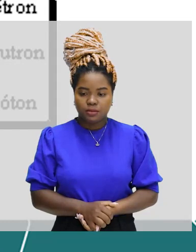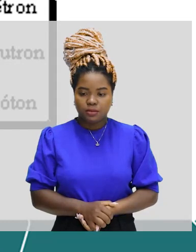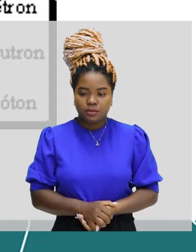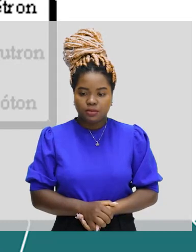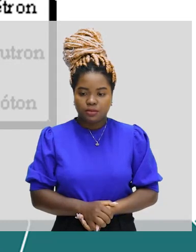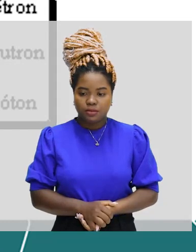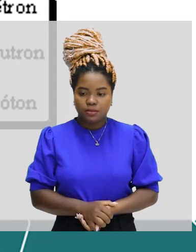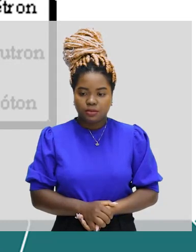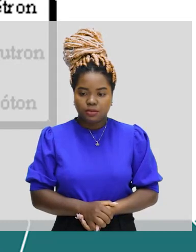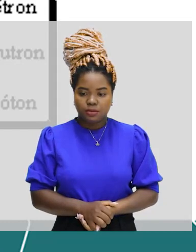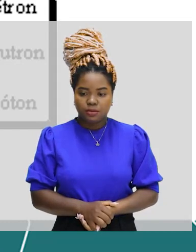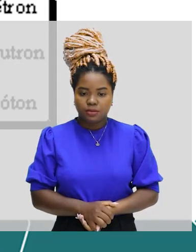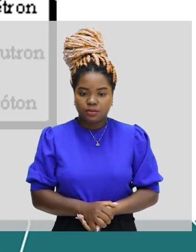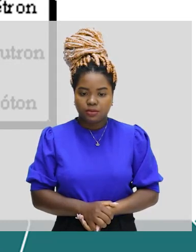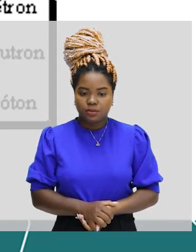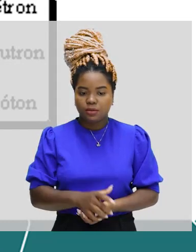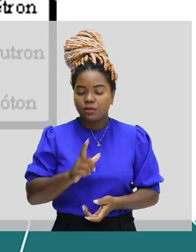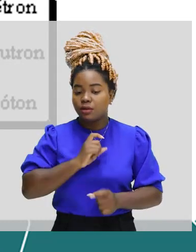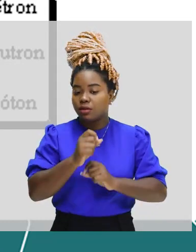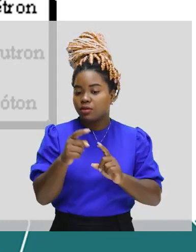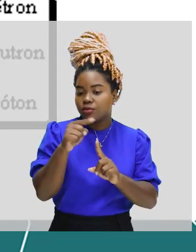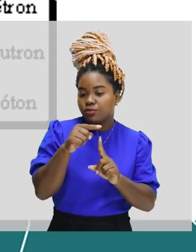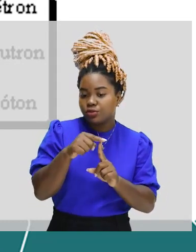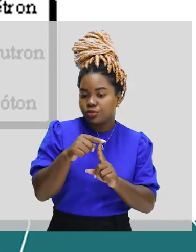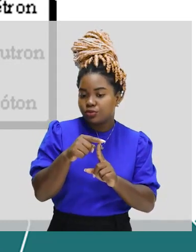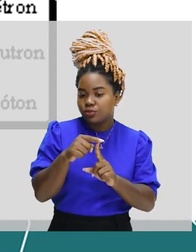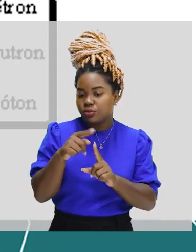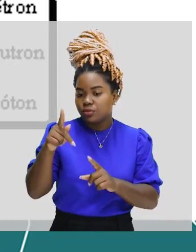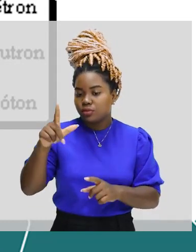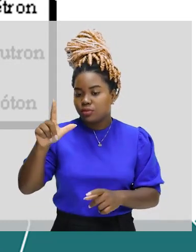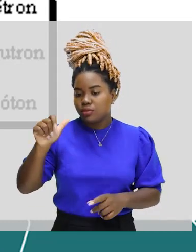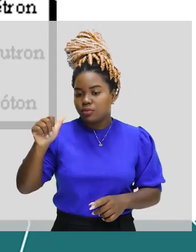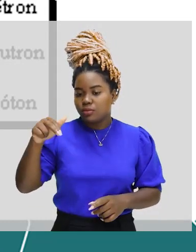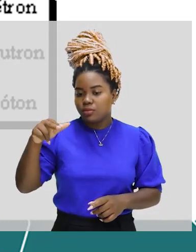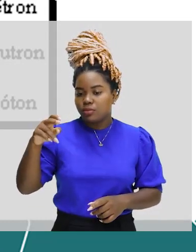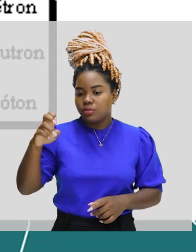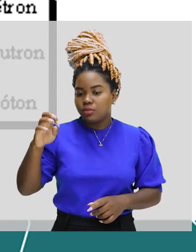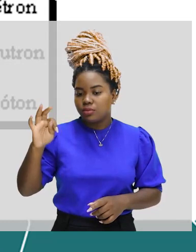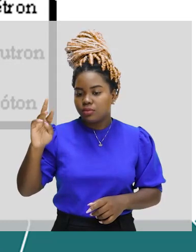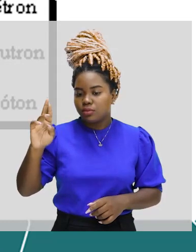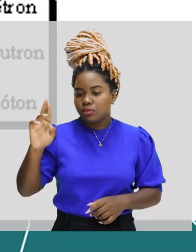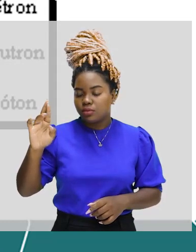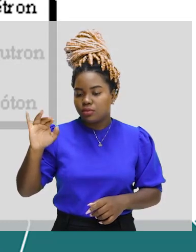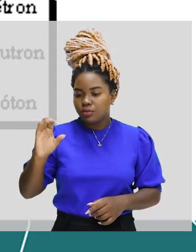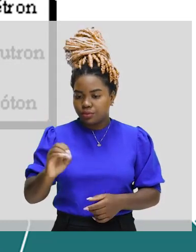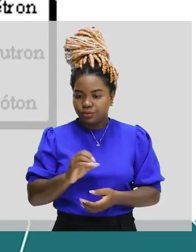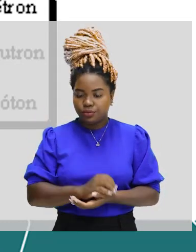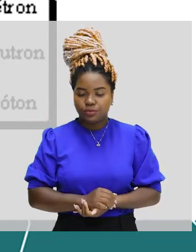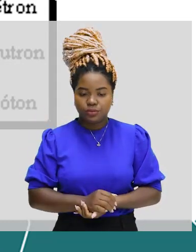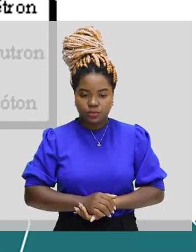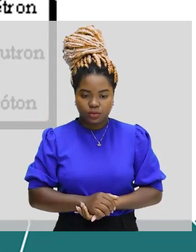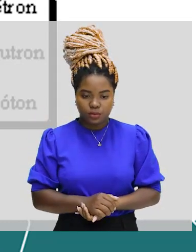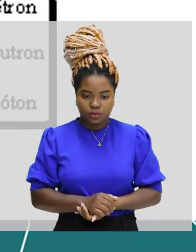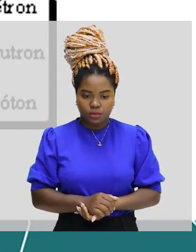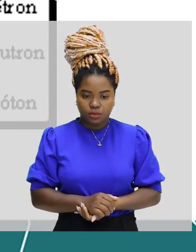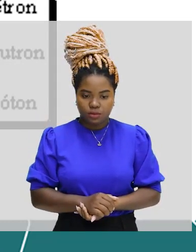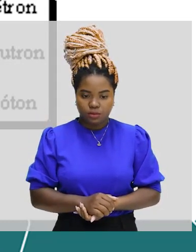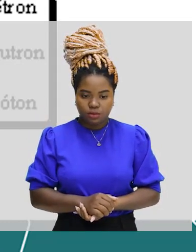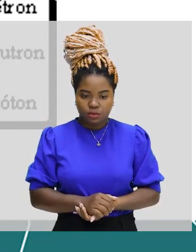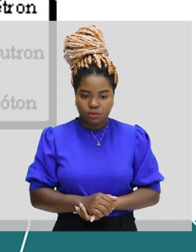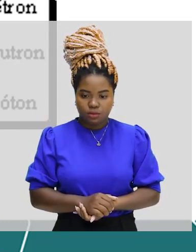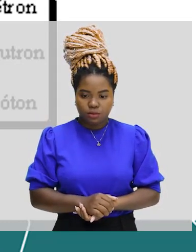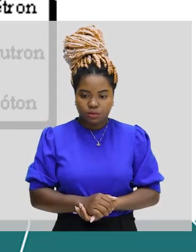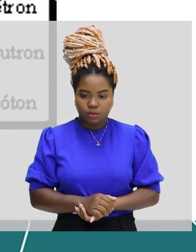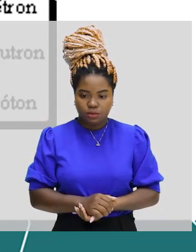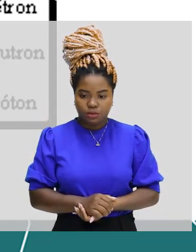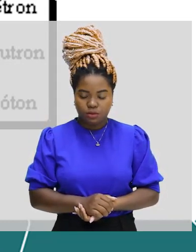Rutherford-Bohr, né, que é aquele modelo planetário, tem um núcleo e a eletrosfera. Constatamos que a figura